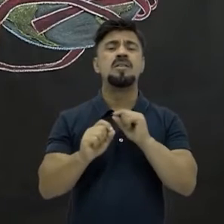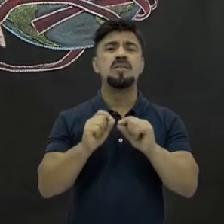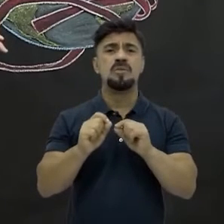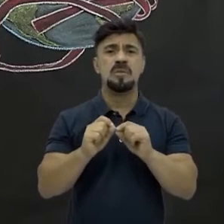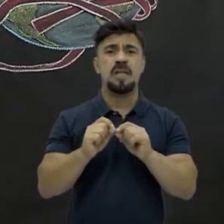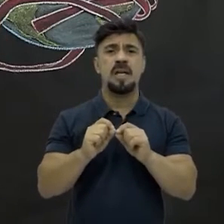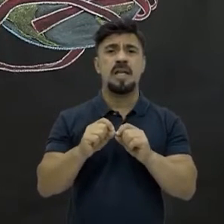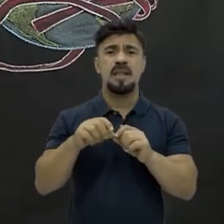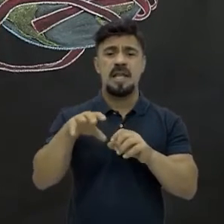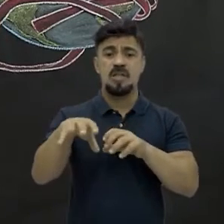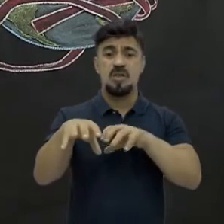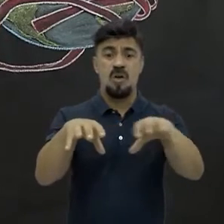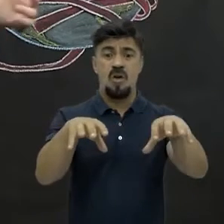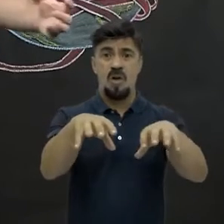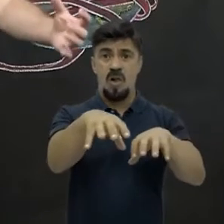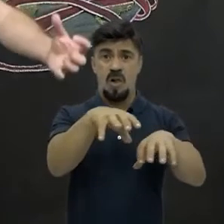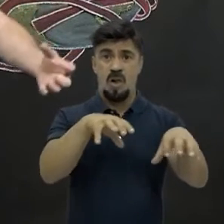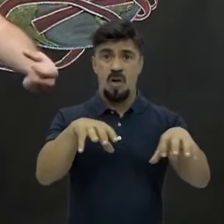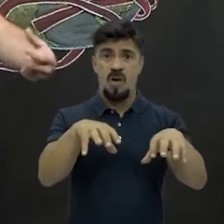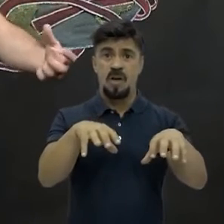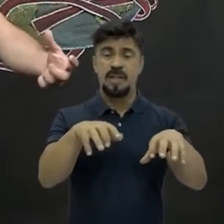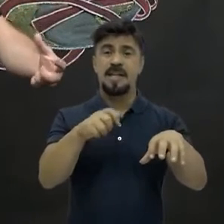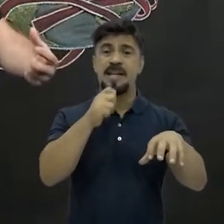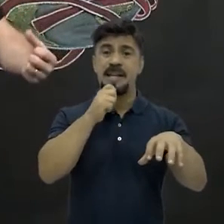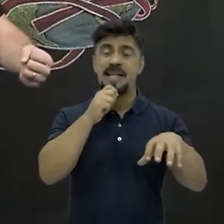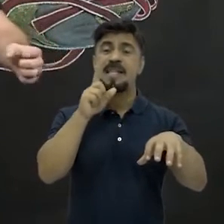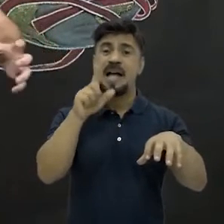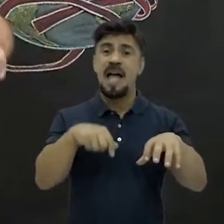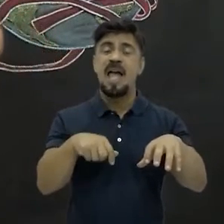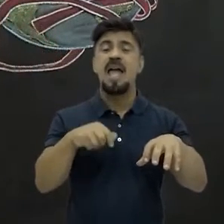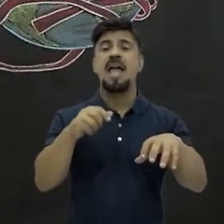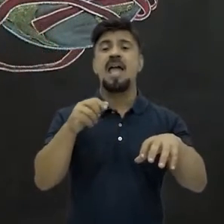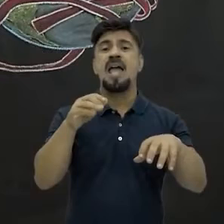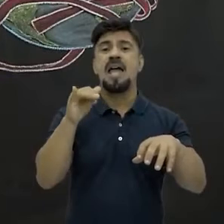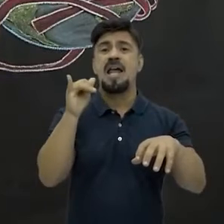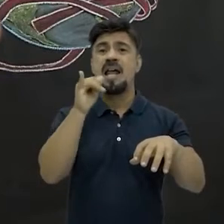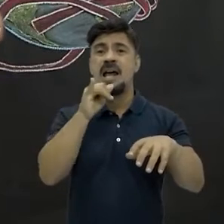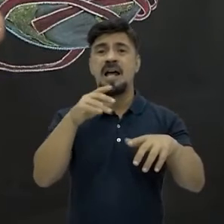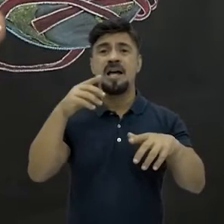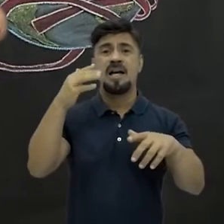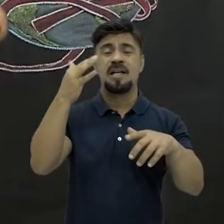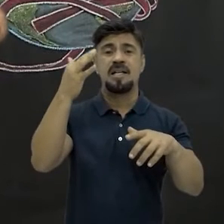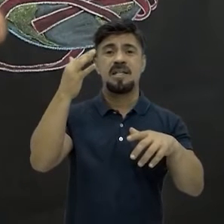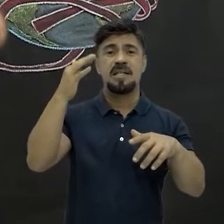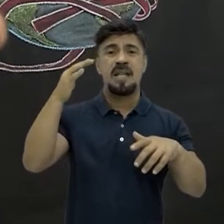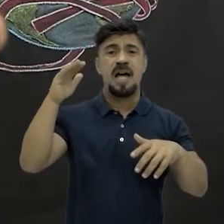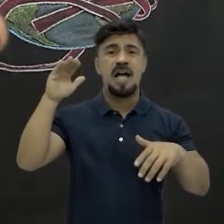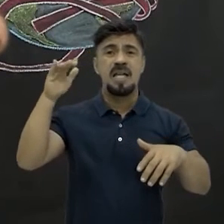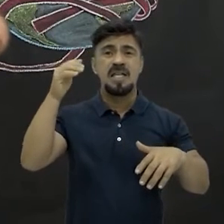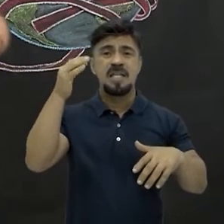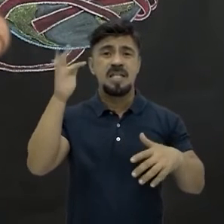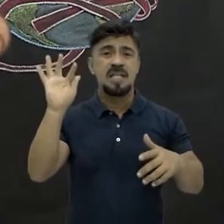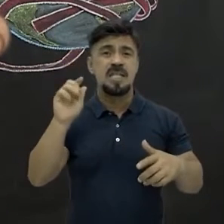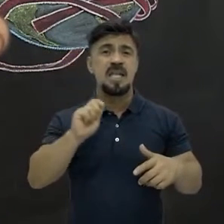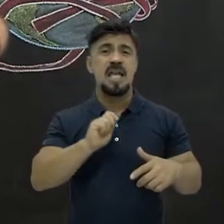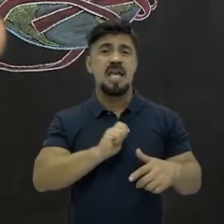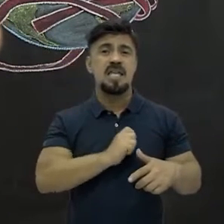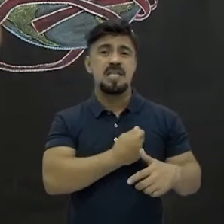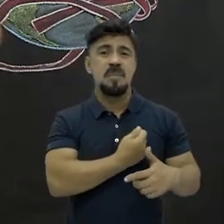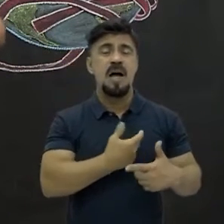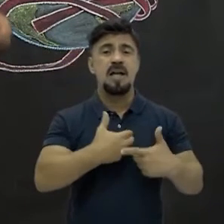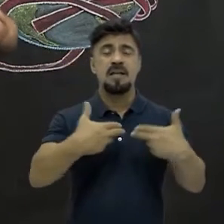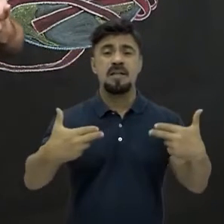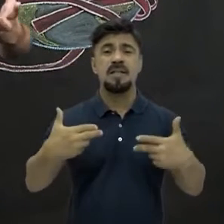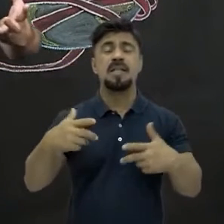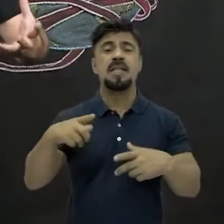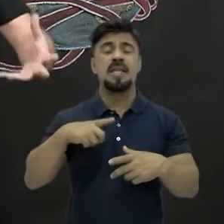às colônias que ainda eram britânicas, espanholas, portuguesas na região e também aí fazer com que os Estados Unidos